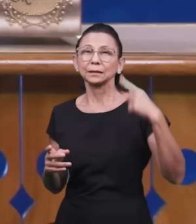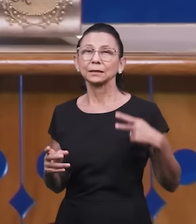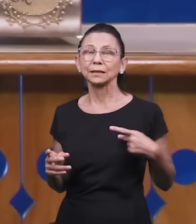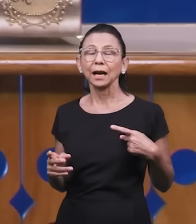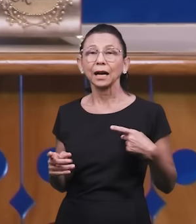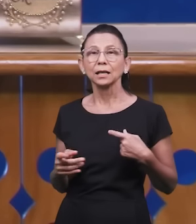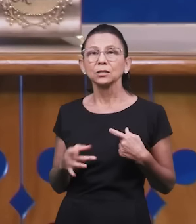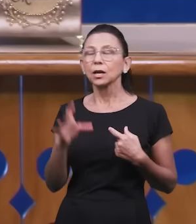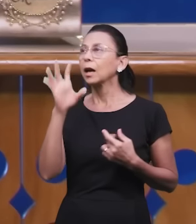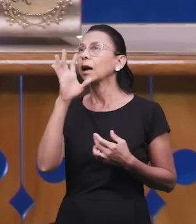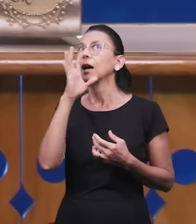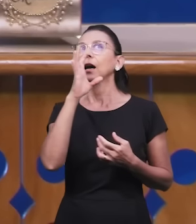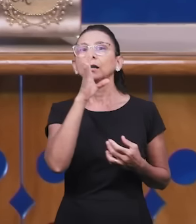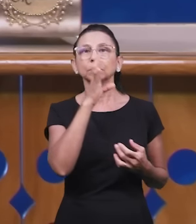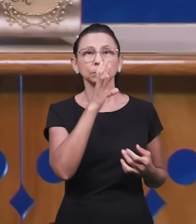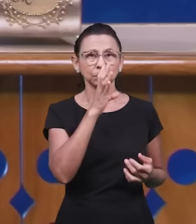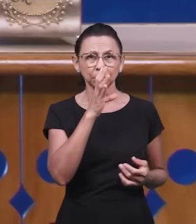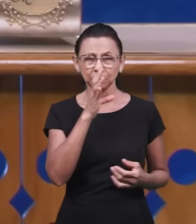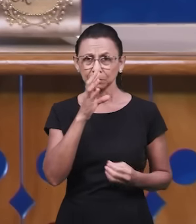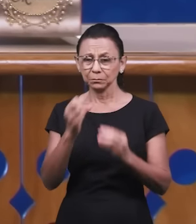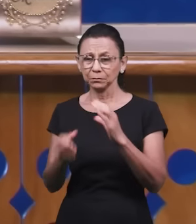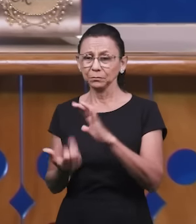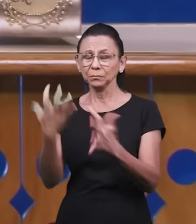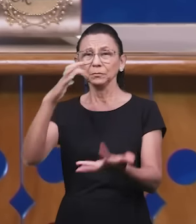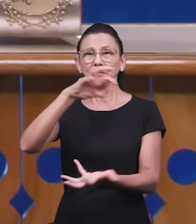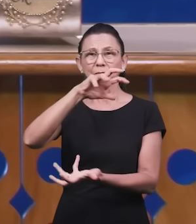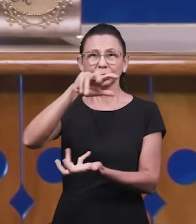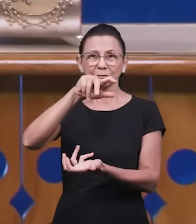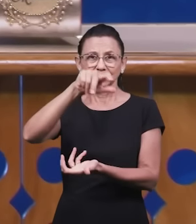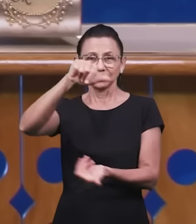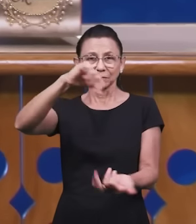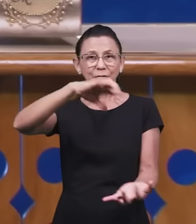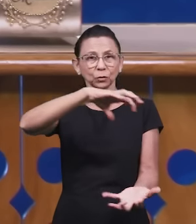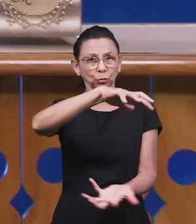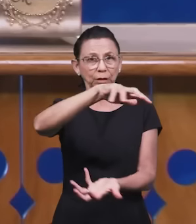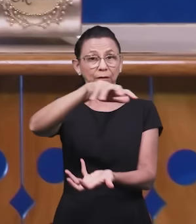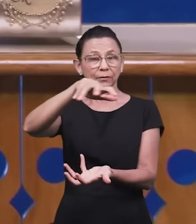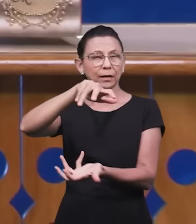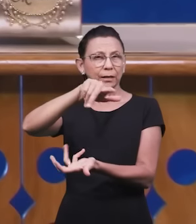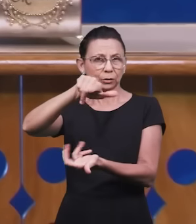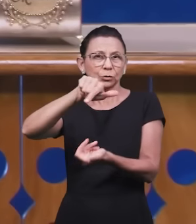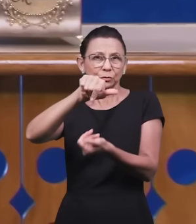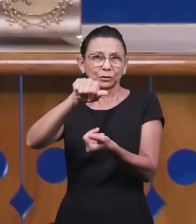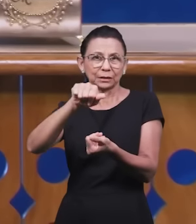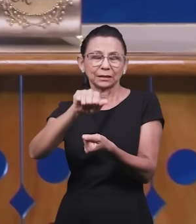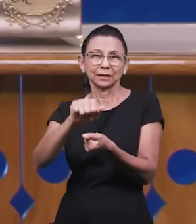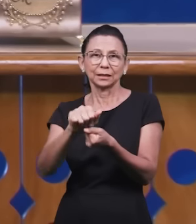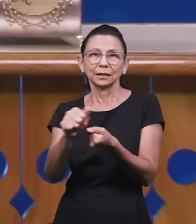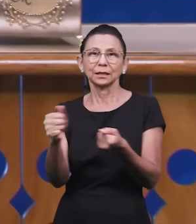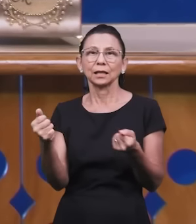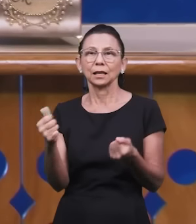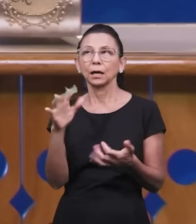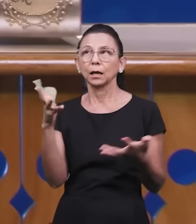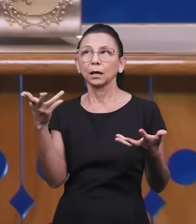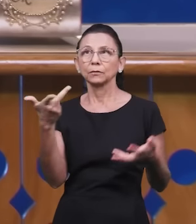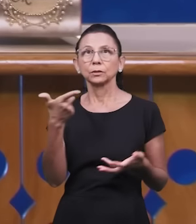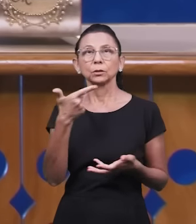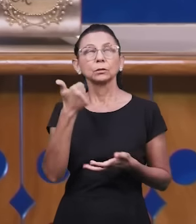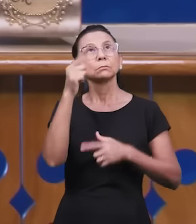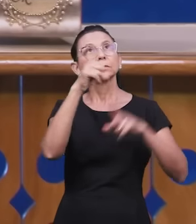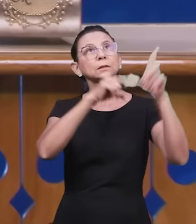e querer entender os mistérios dessa obra criadora, no caso o universo, né, extraordinário,